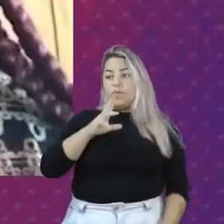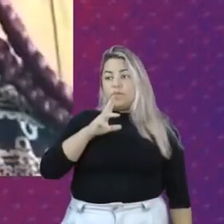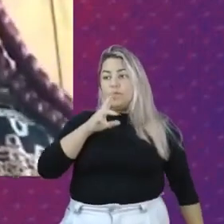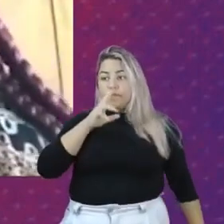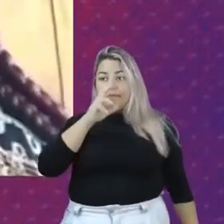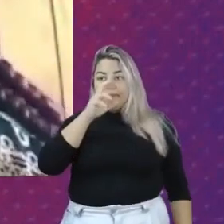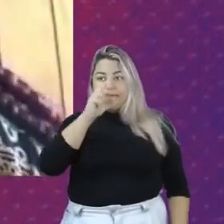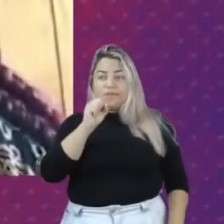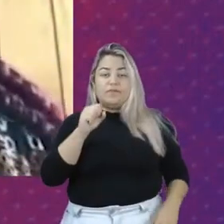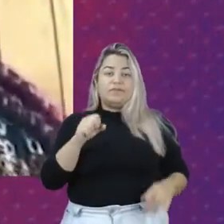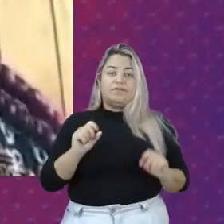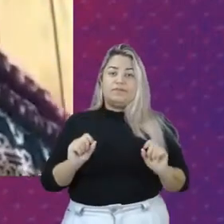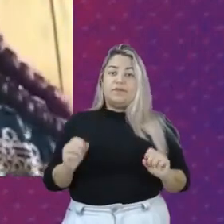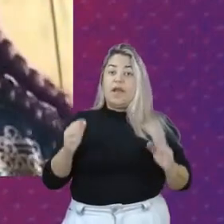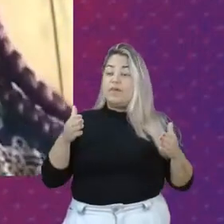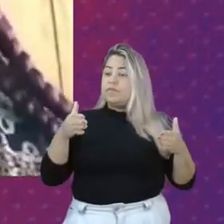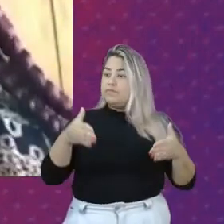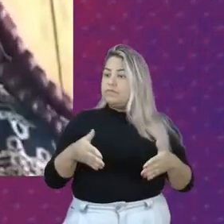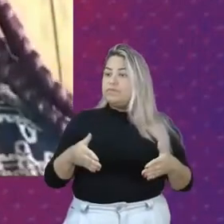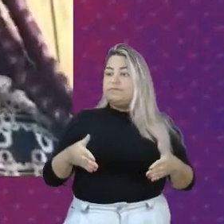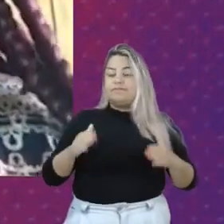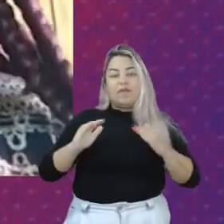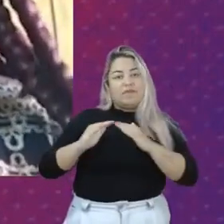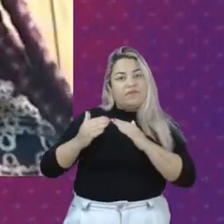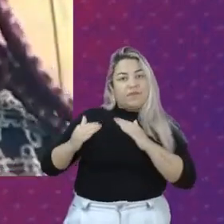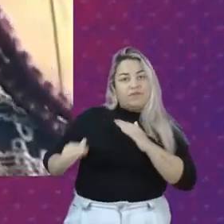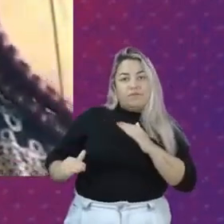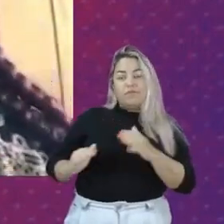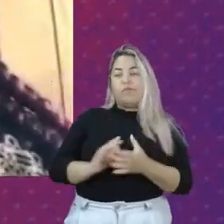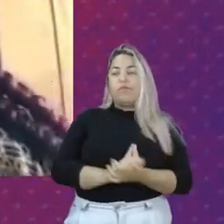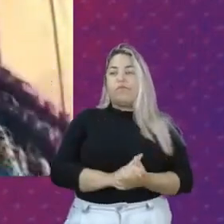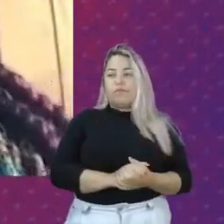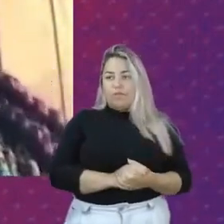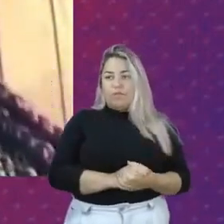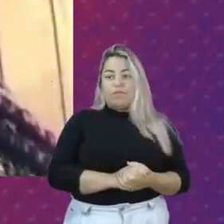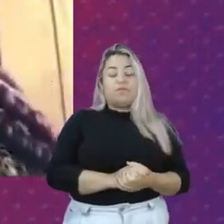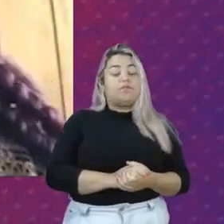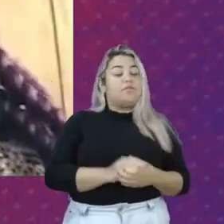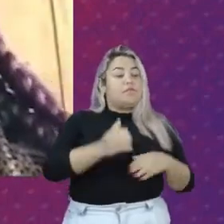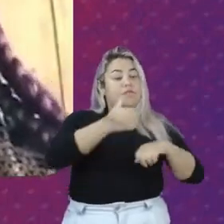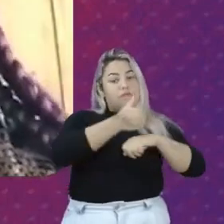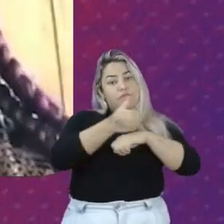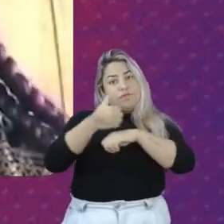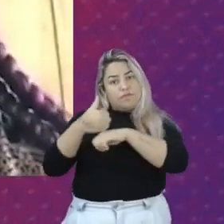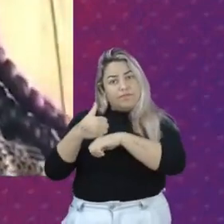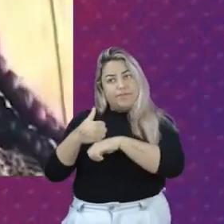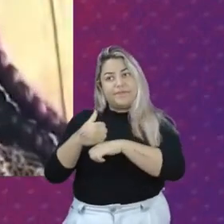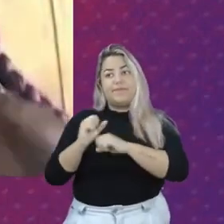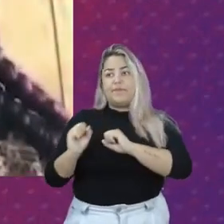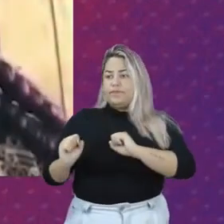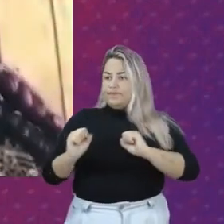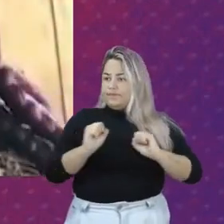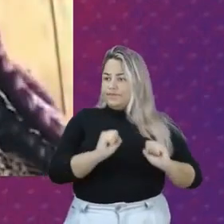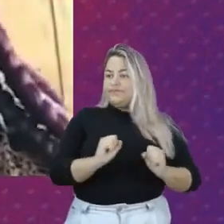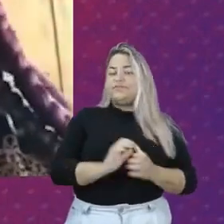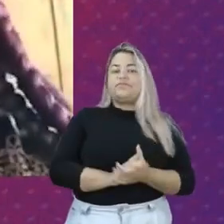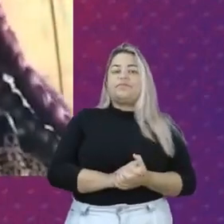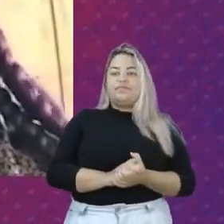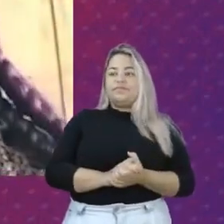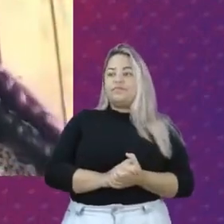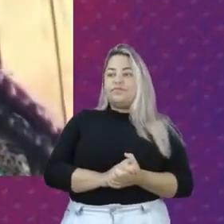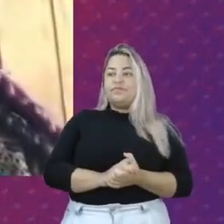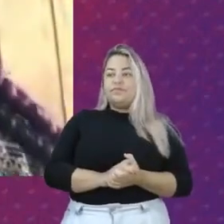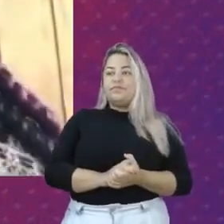lei. Então, a participação de favelados e faveladas nos espaços de poder, protagonizando